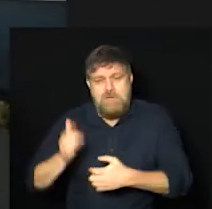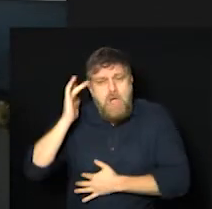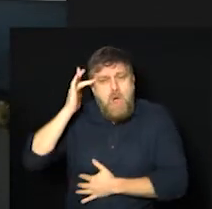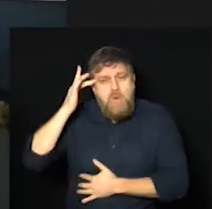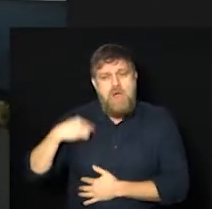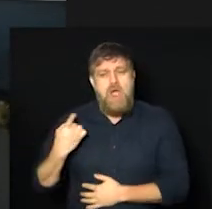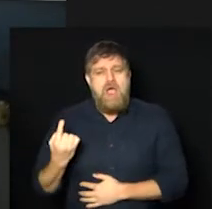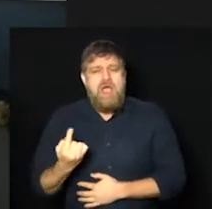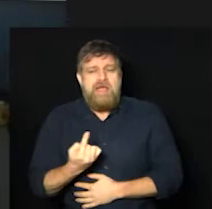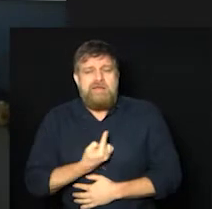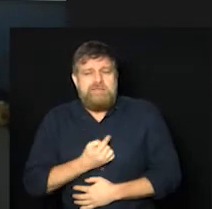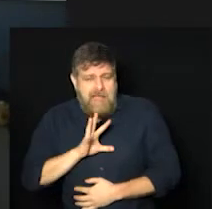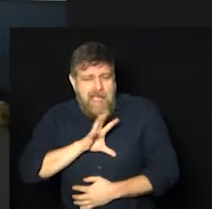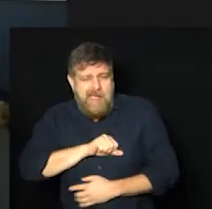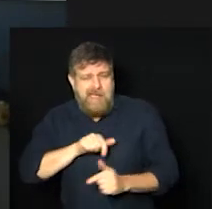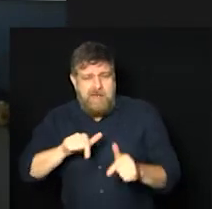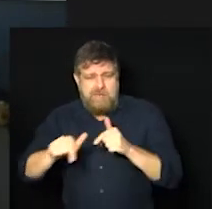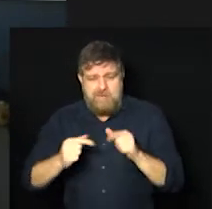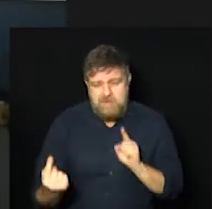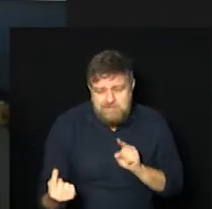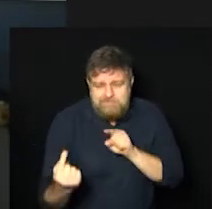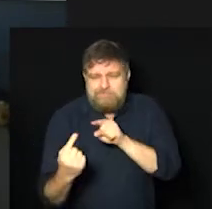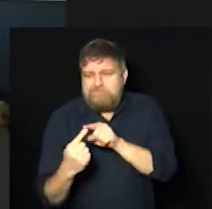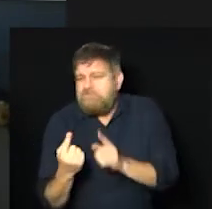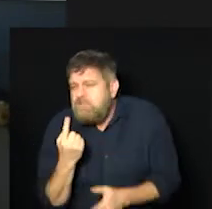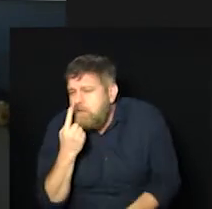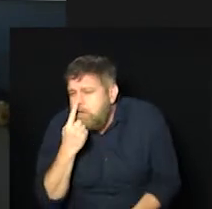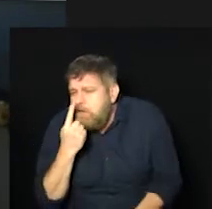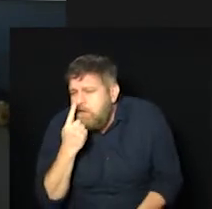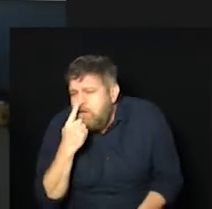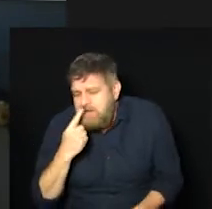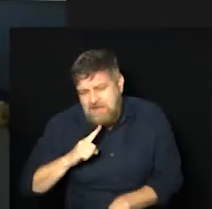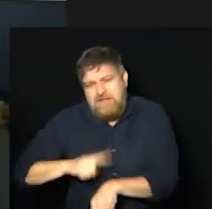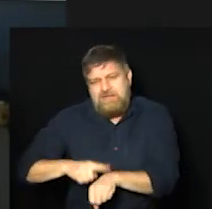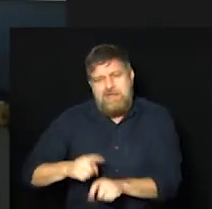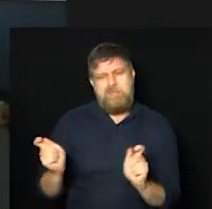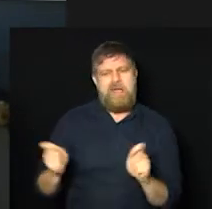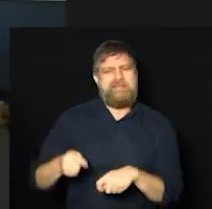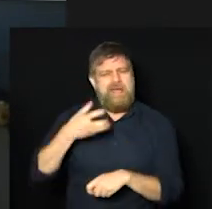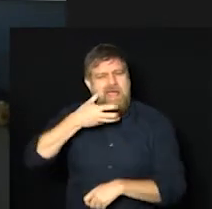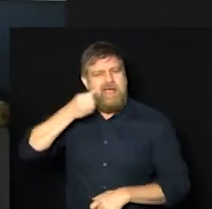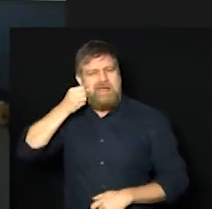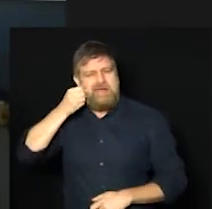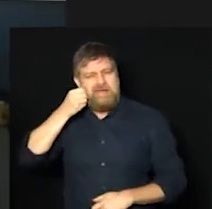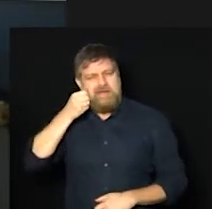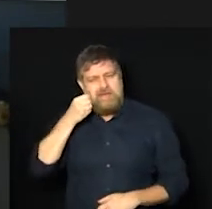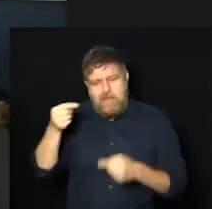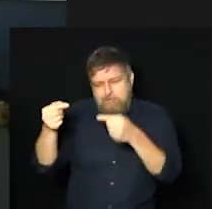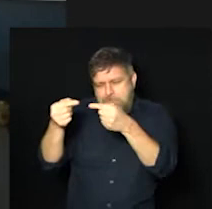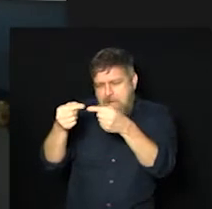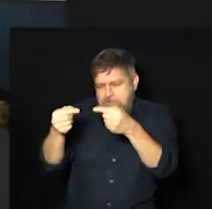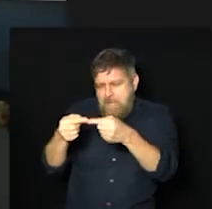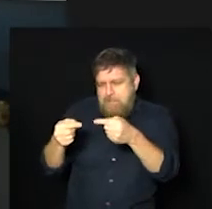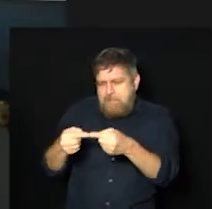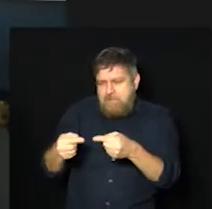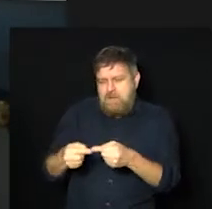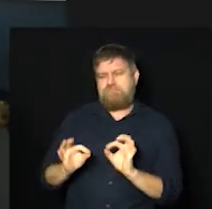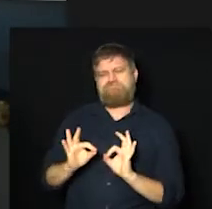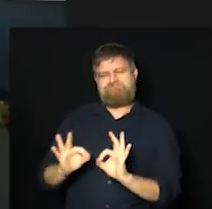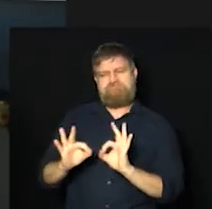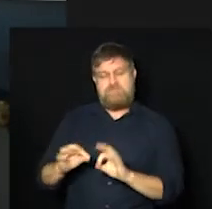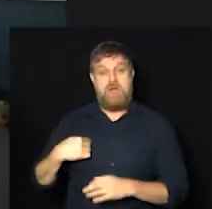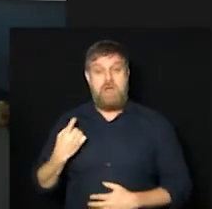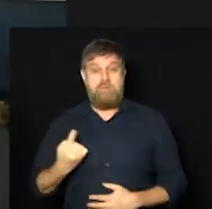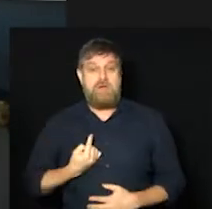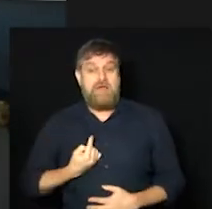quando a gente faz o que a gente gosta, a gente arruma um tempinho, né? Para conciliar as coisas, como